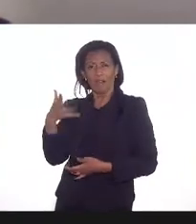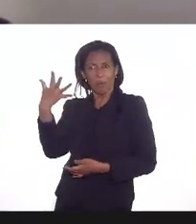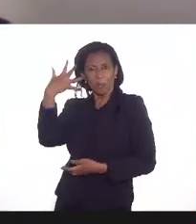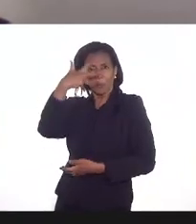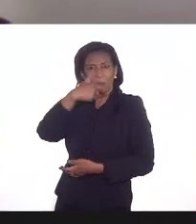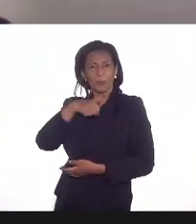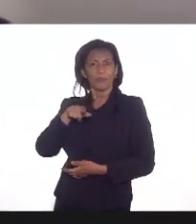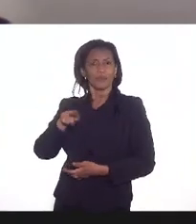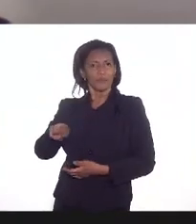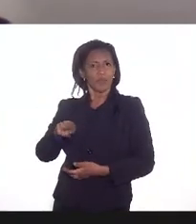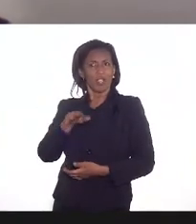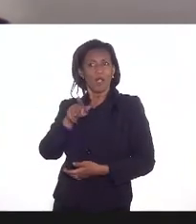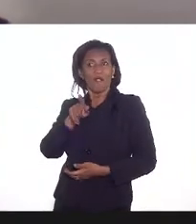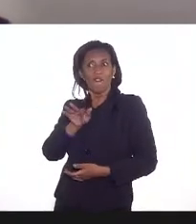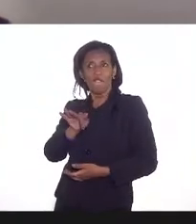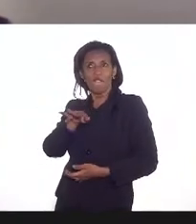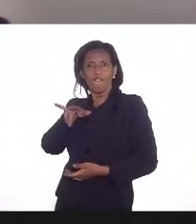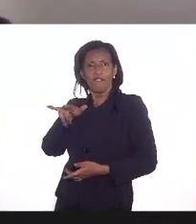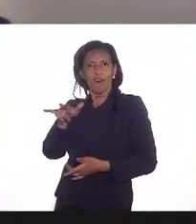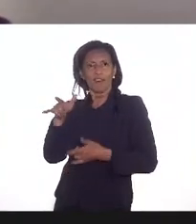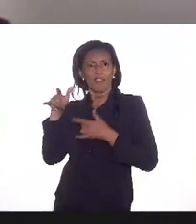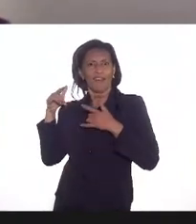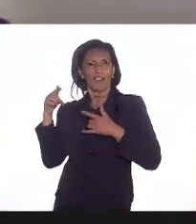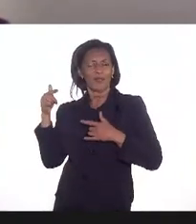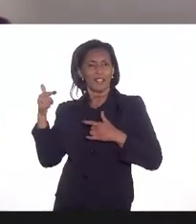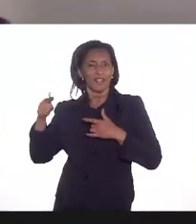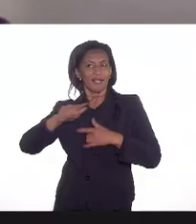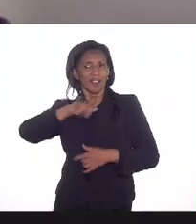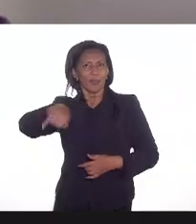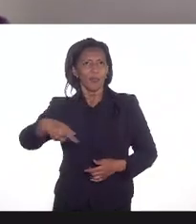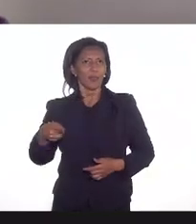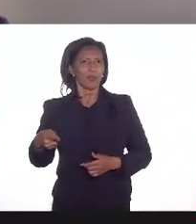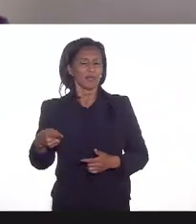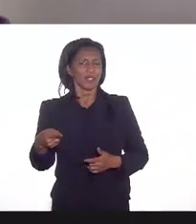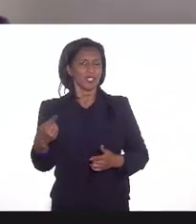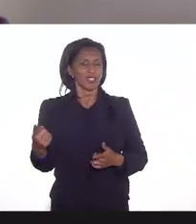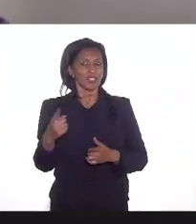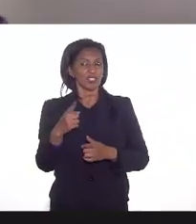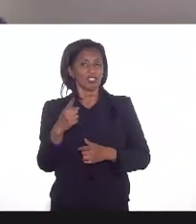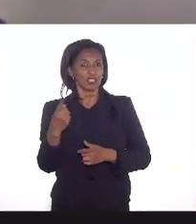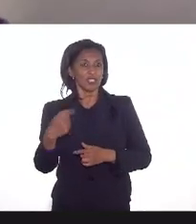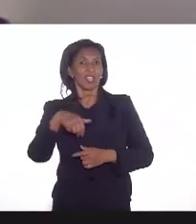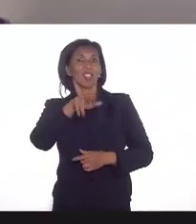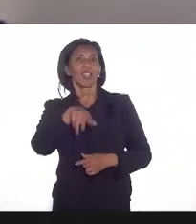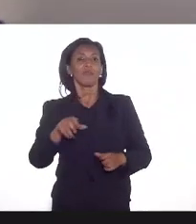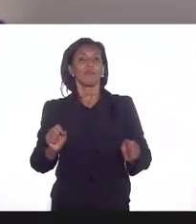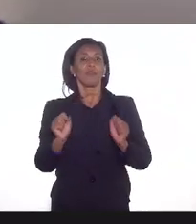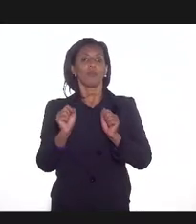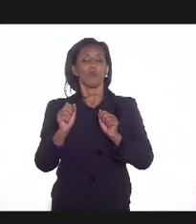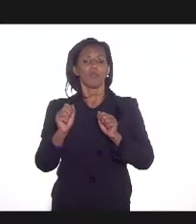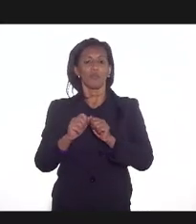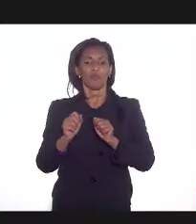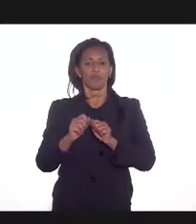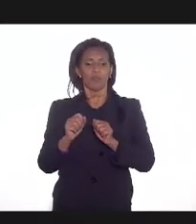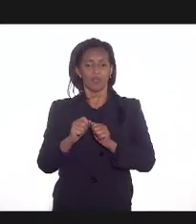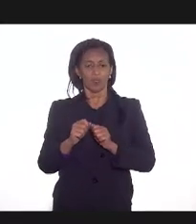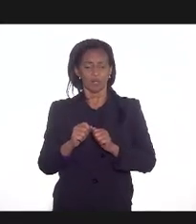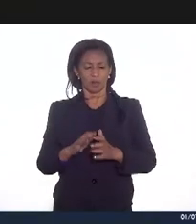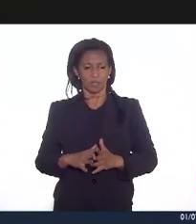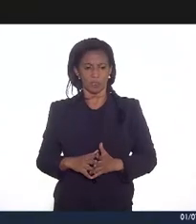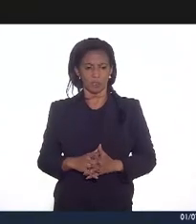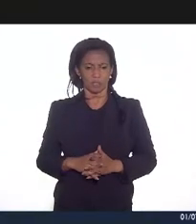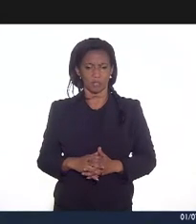beleza do funk está na possibilidade de democratizar quem pode fazer sucesso. Quem como